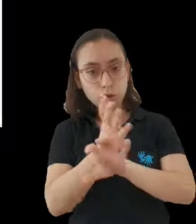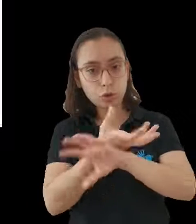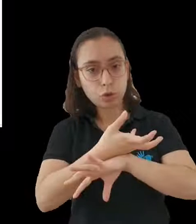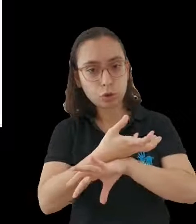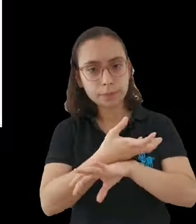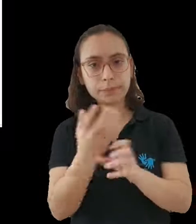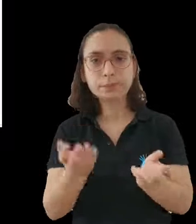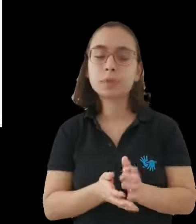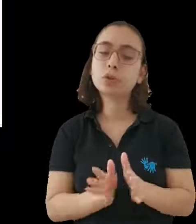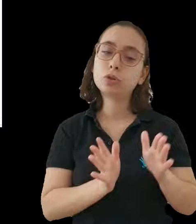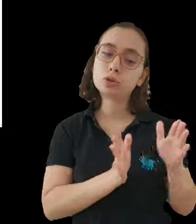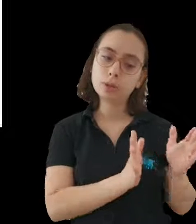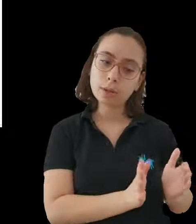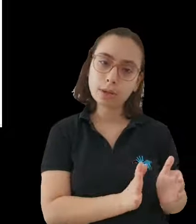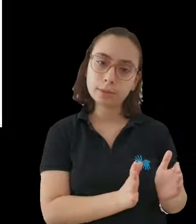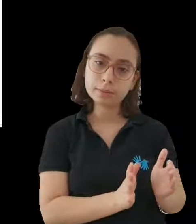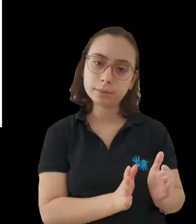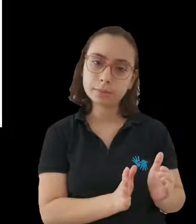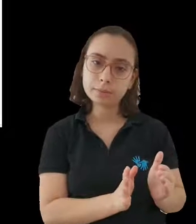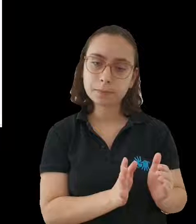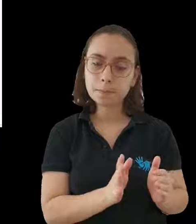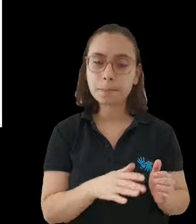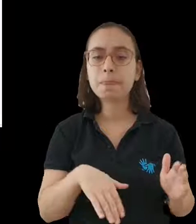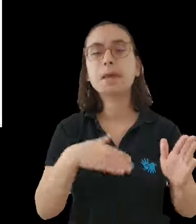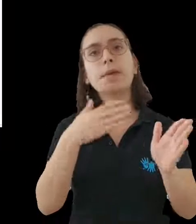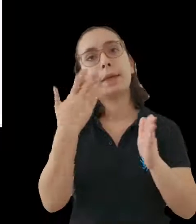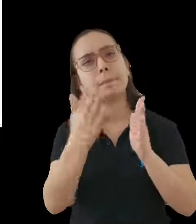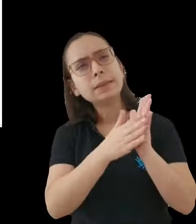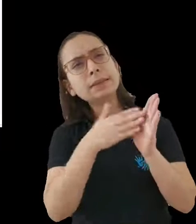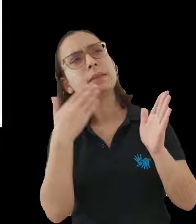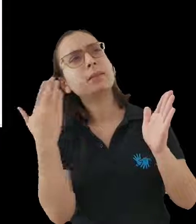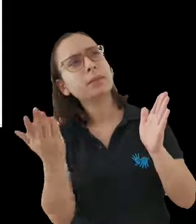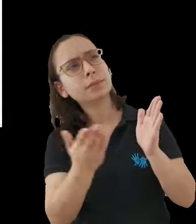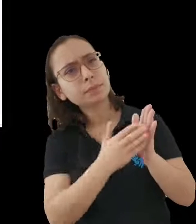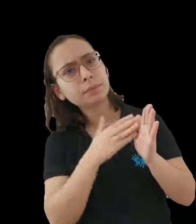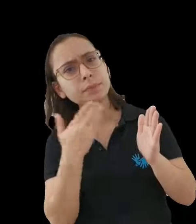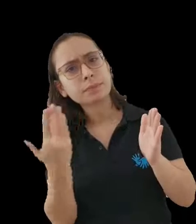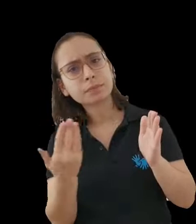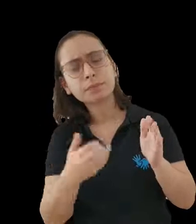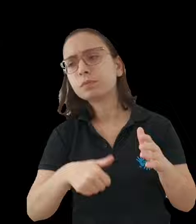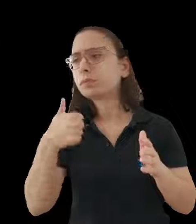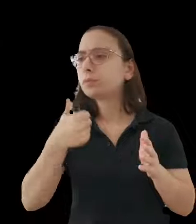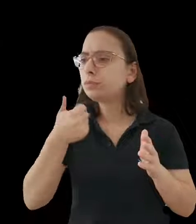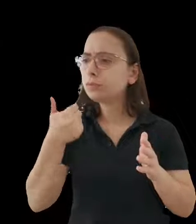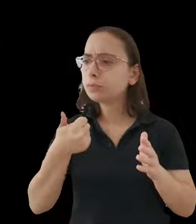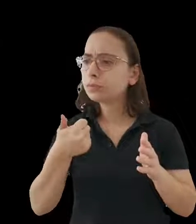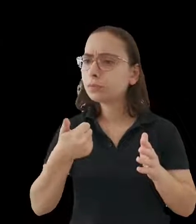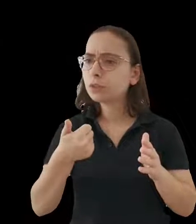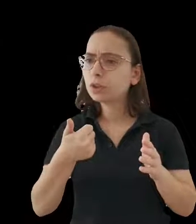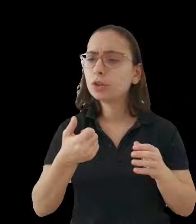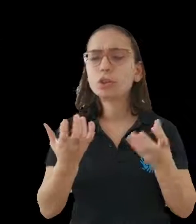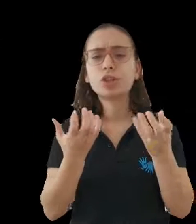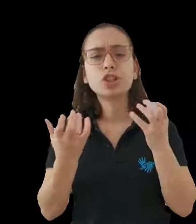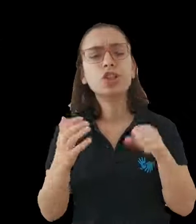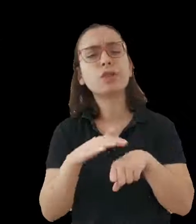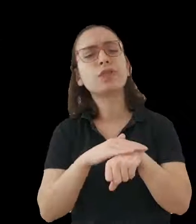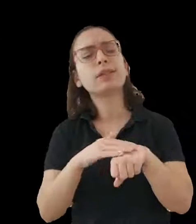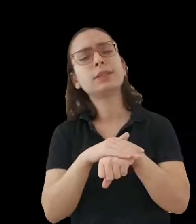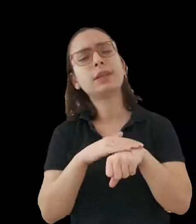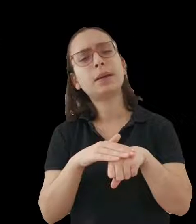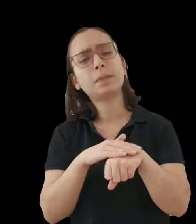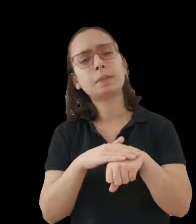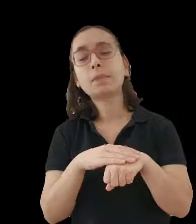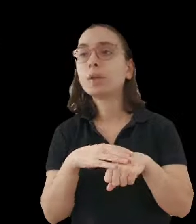para colocar os elementos de um lado e ir passando os painéis. A primeira coisa que eu queria muito conversar